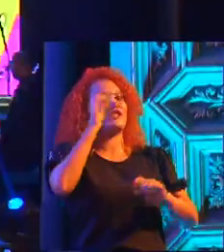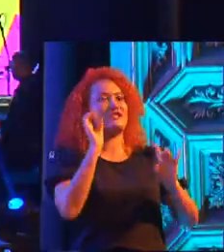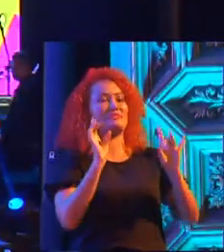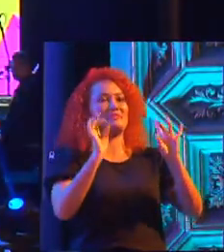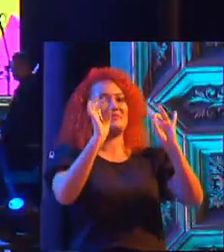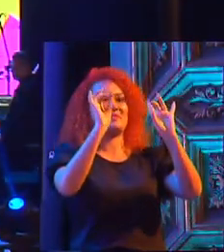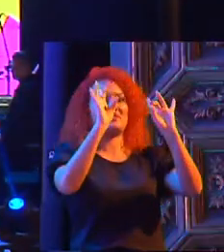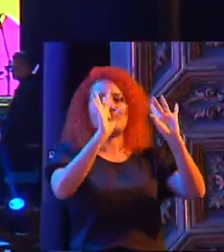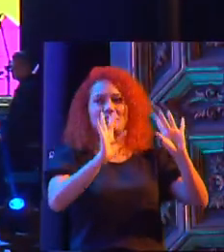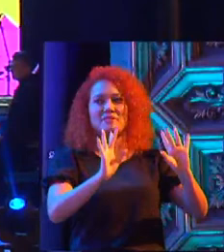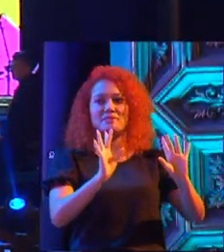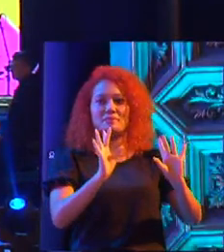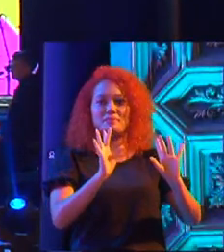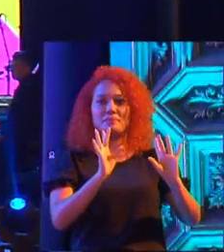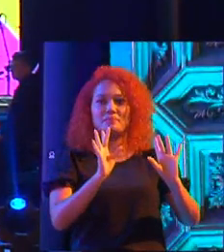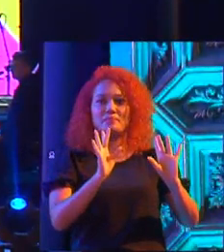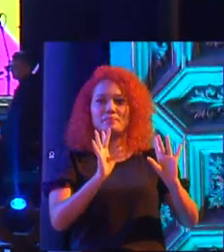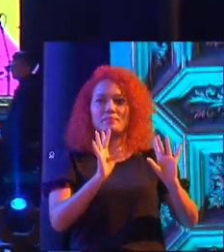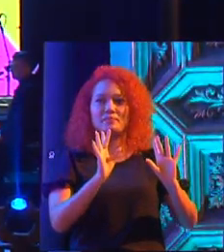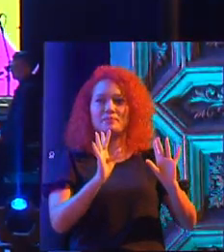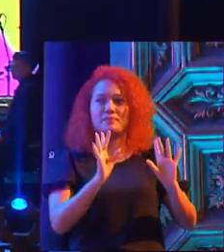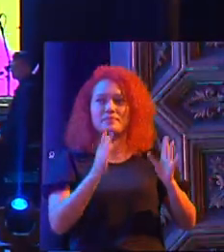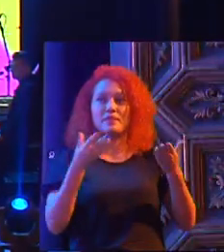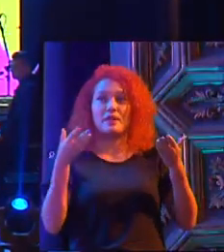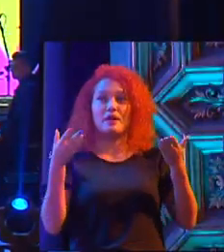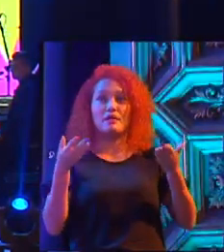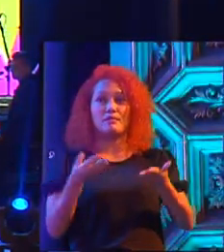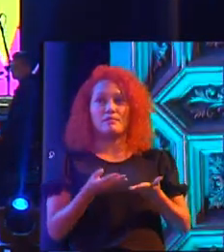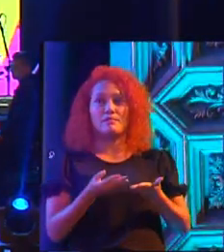vocês, agora dessa forma, Arthur,